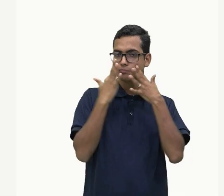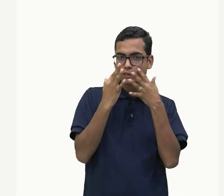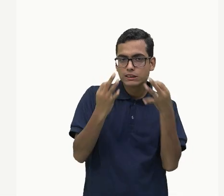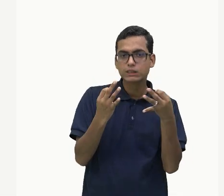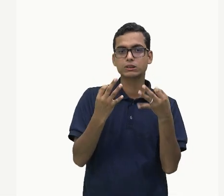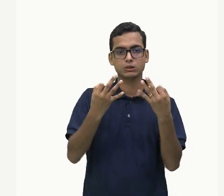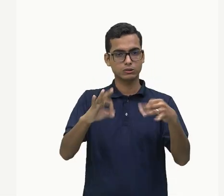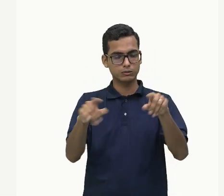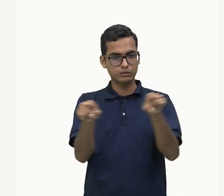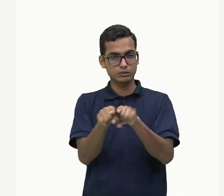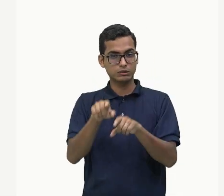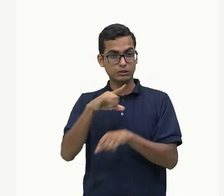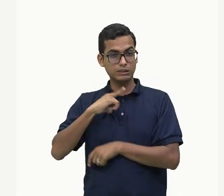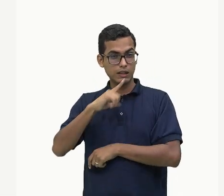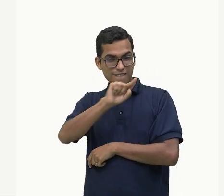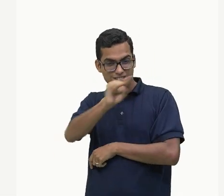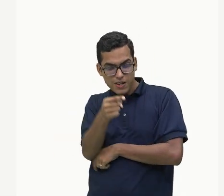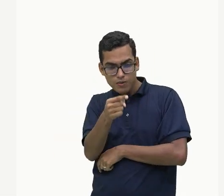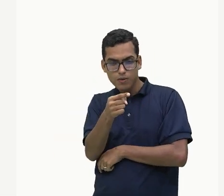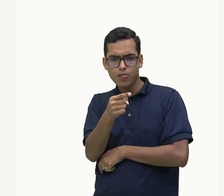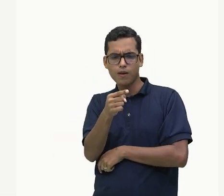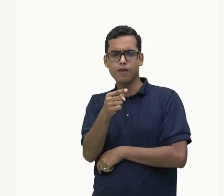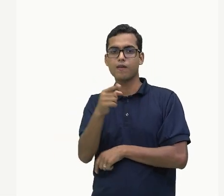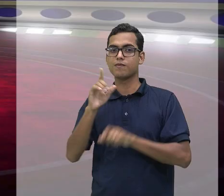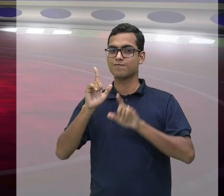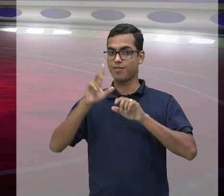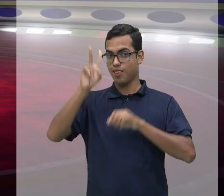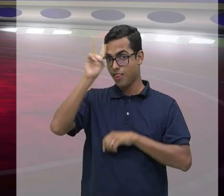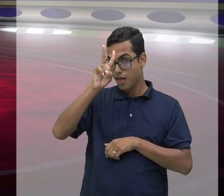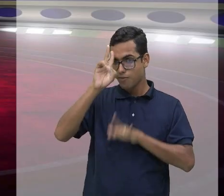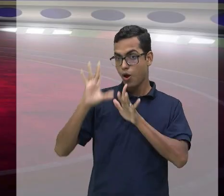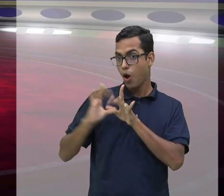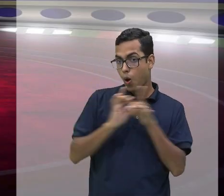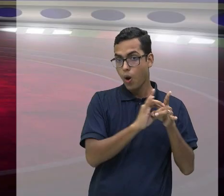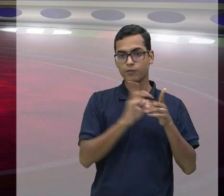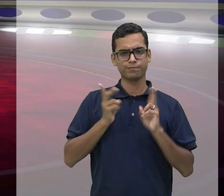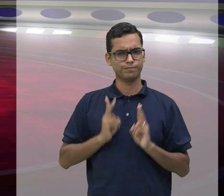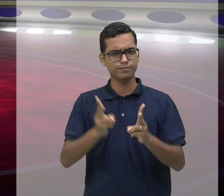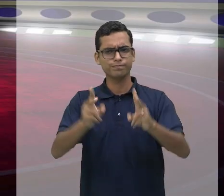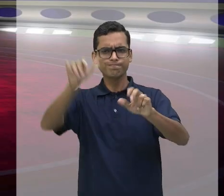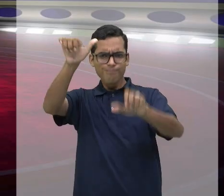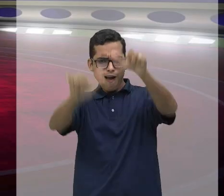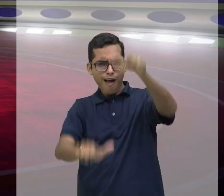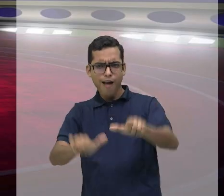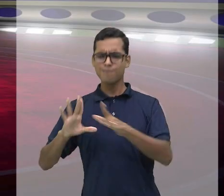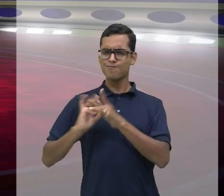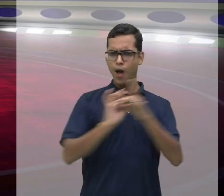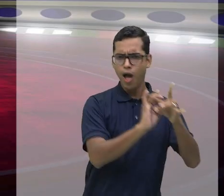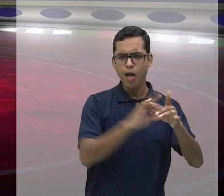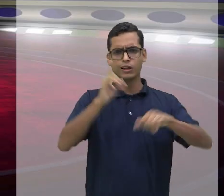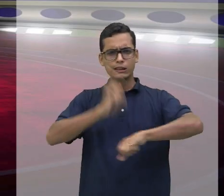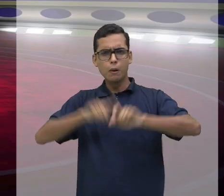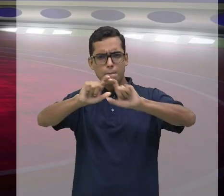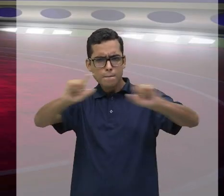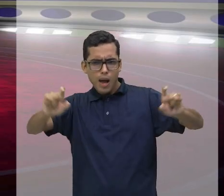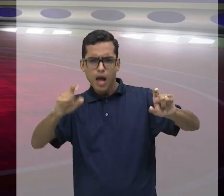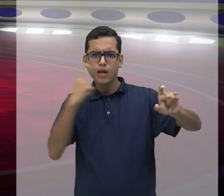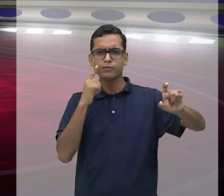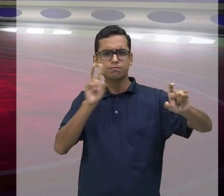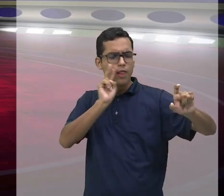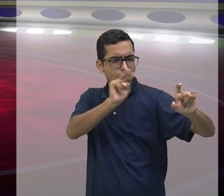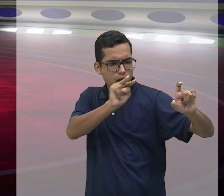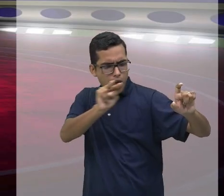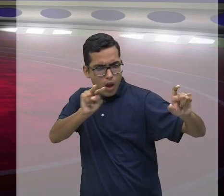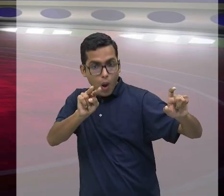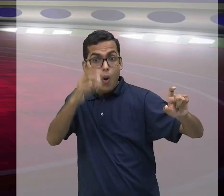tá? Lembra que a gente sempre fala de contexto, tá certo? Analise o contexto daquilo que vocês estão analisando, aquele